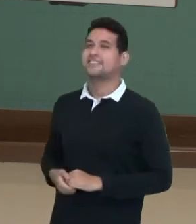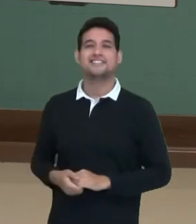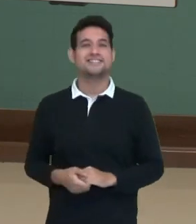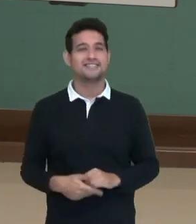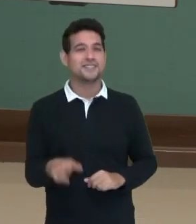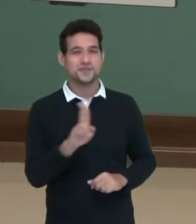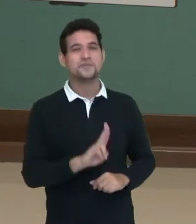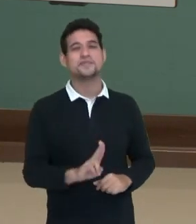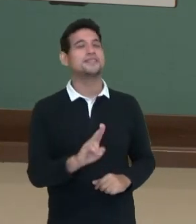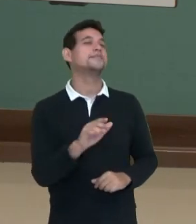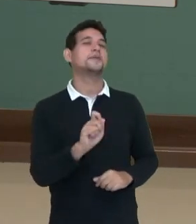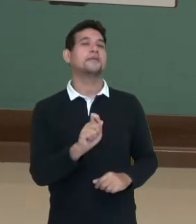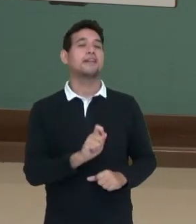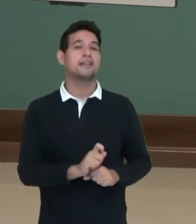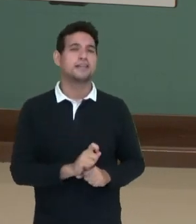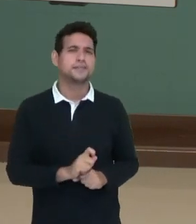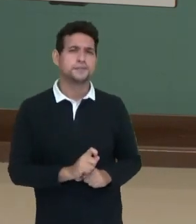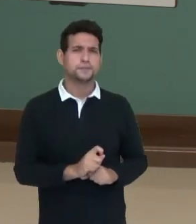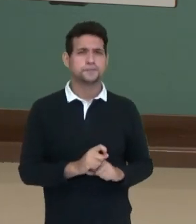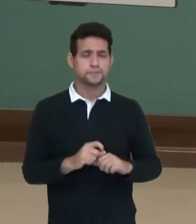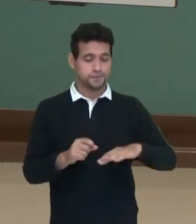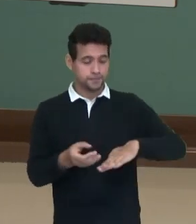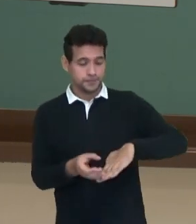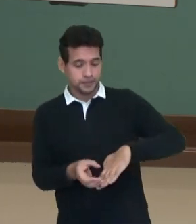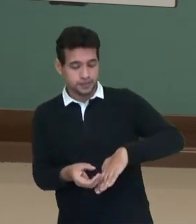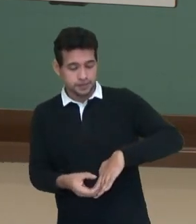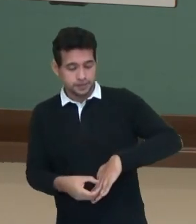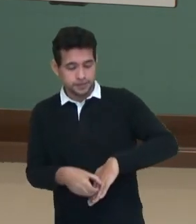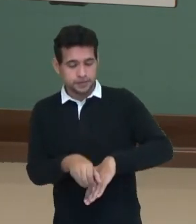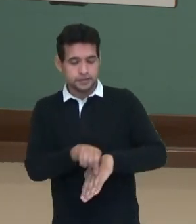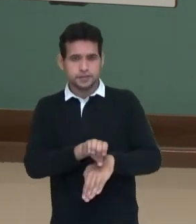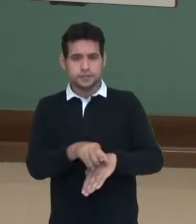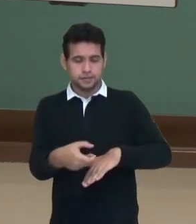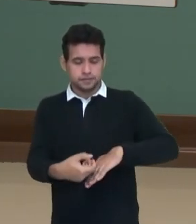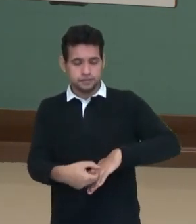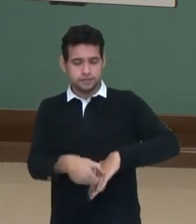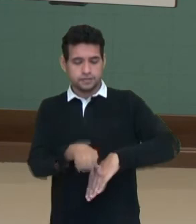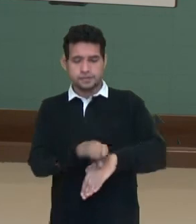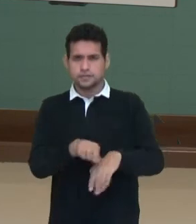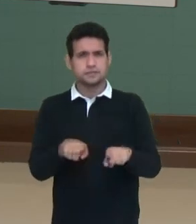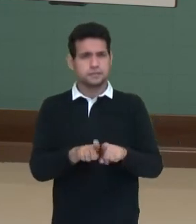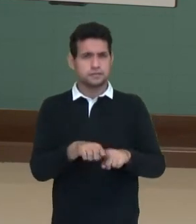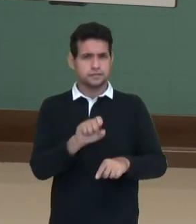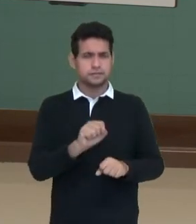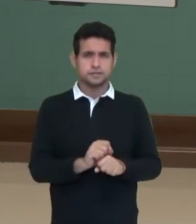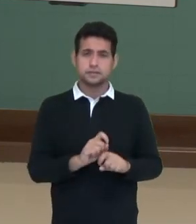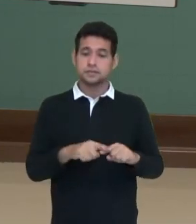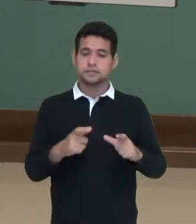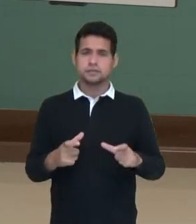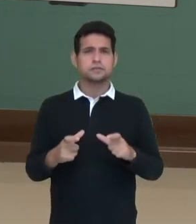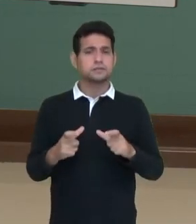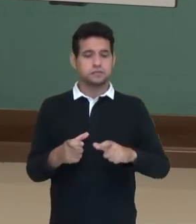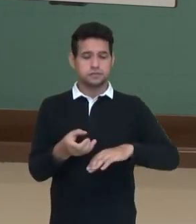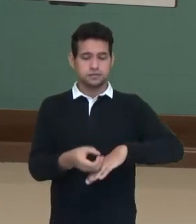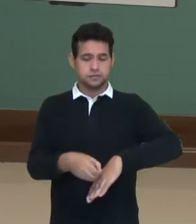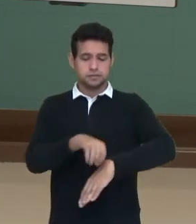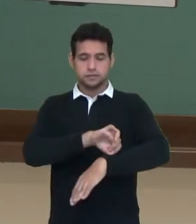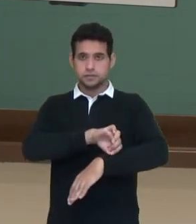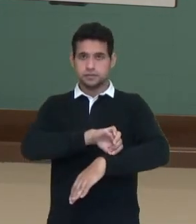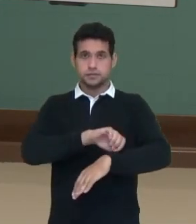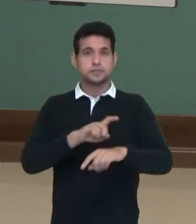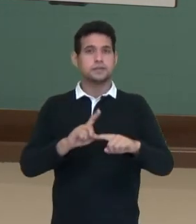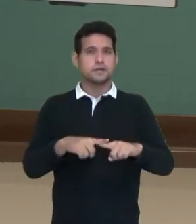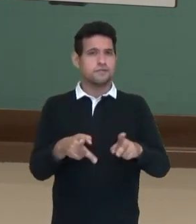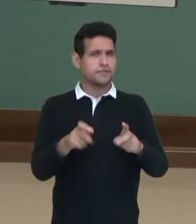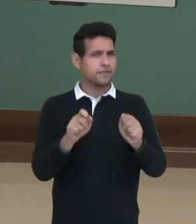utilizando este plano inclinado, né, para então elevar este objeto, né, para um lugar mais elevado.